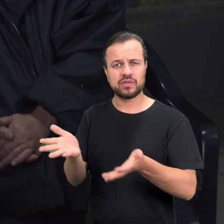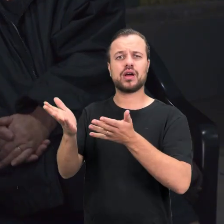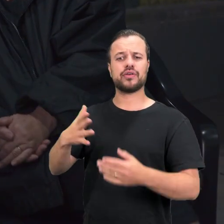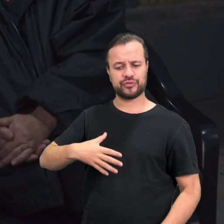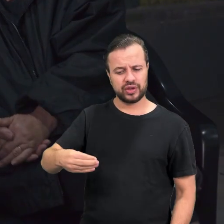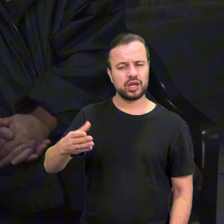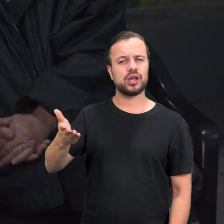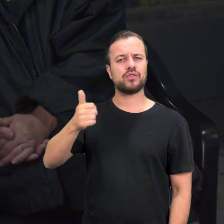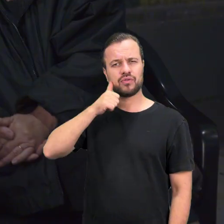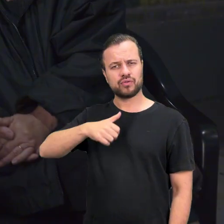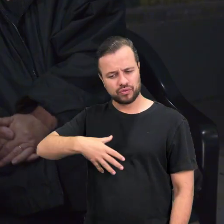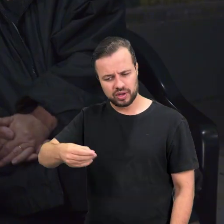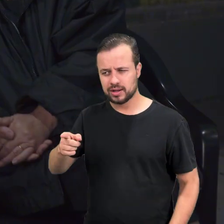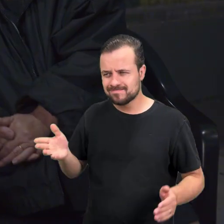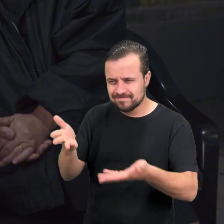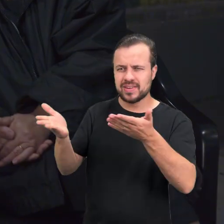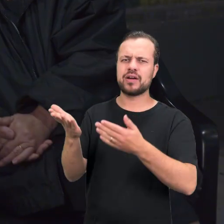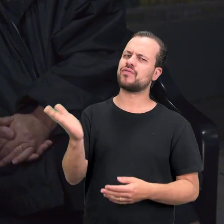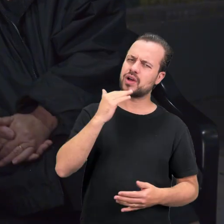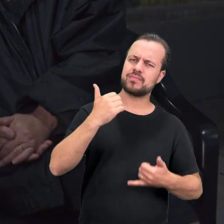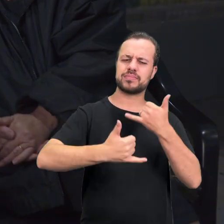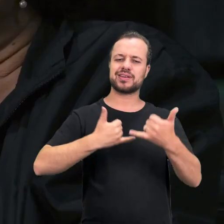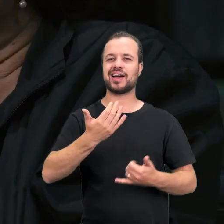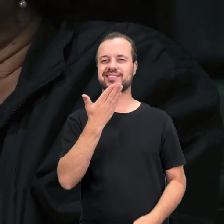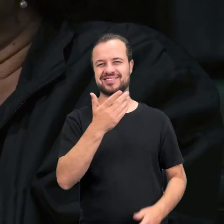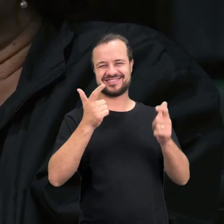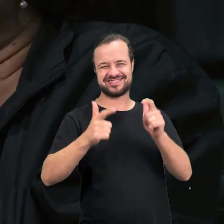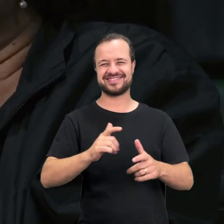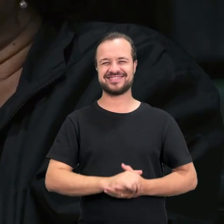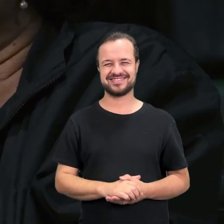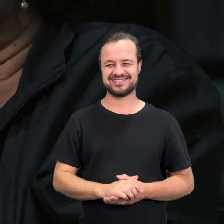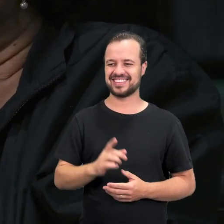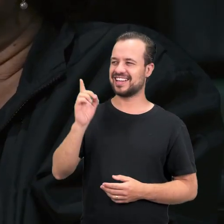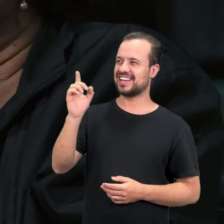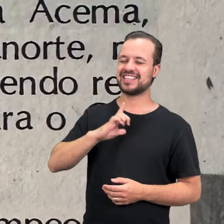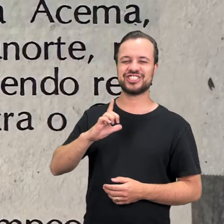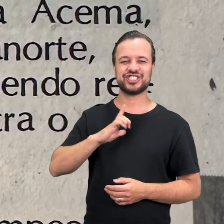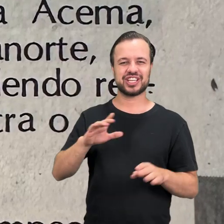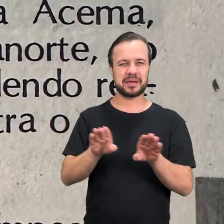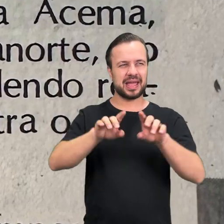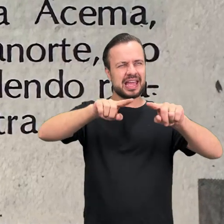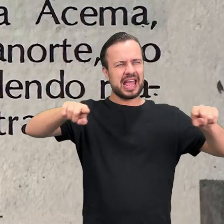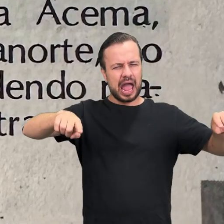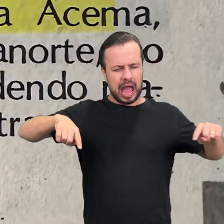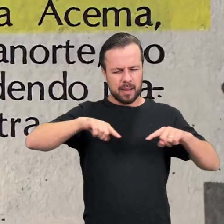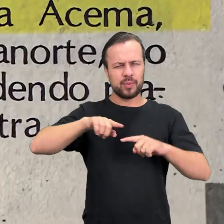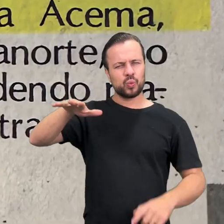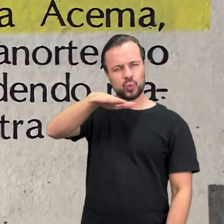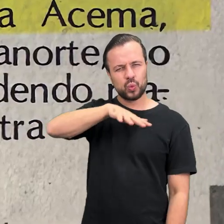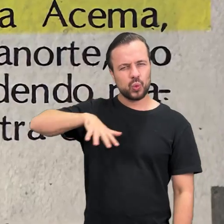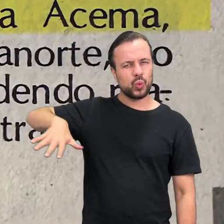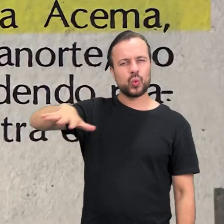no esporte, eu comecei a jogar, brincando nesse campo aqui. Aqui, jogava naquele campão que tem aqui no